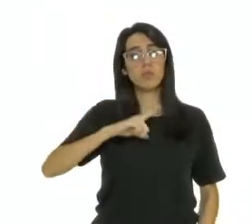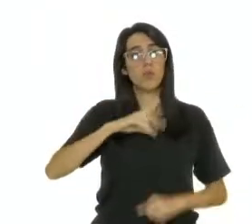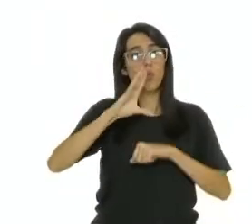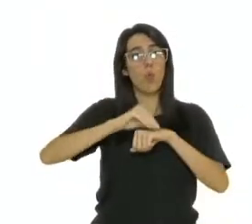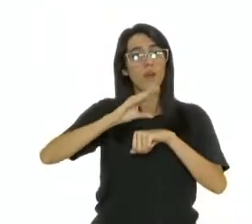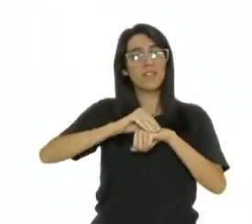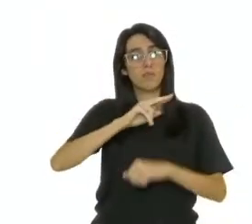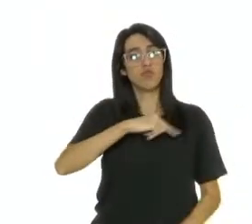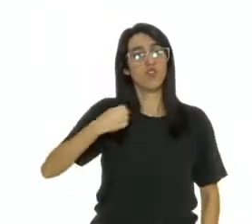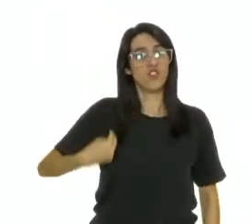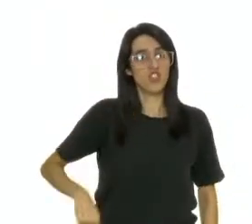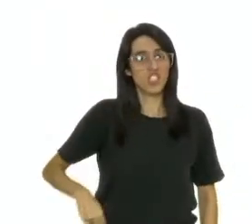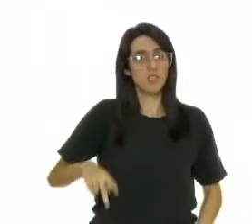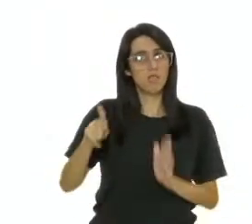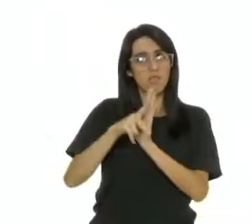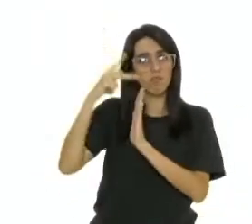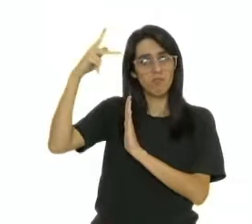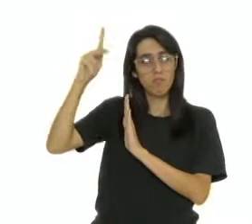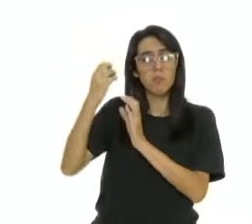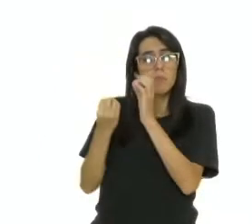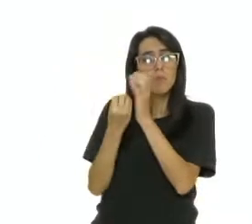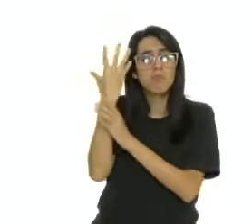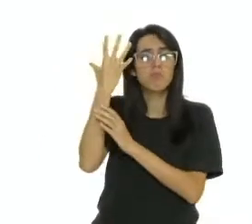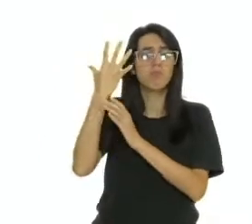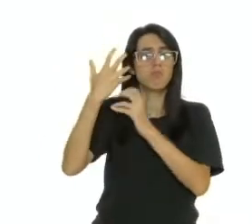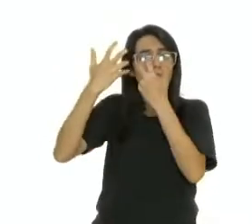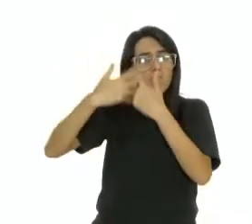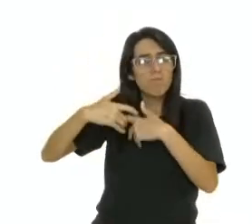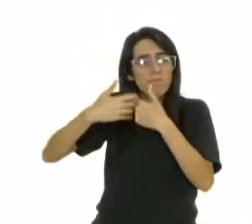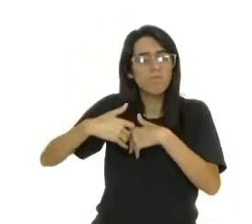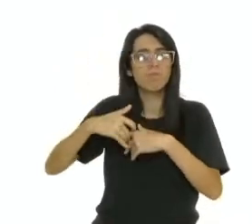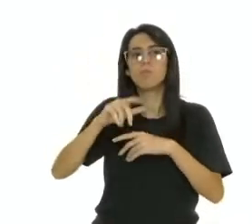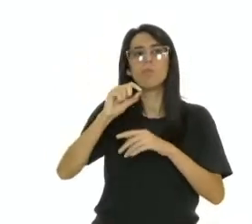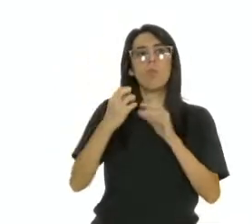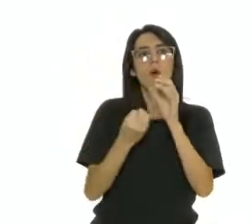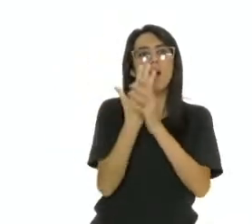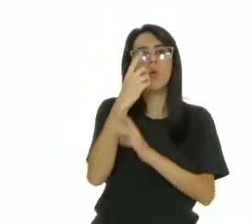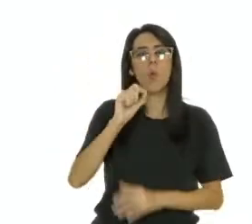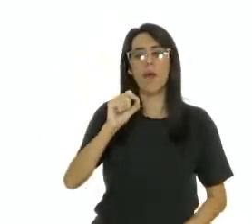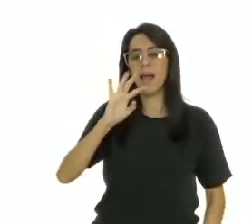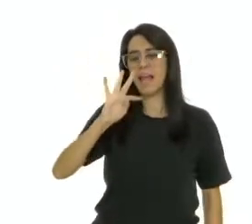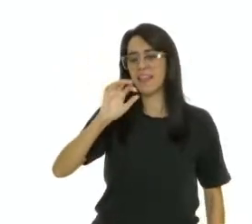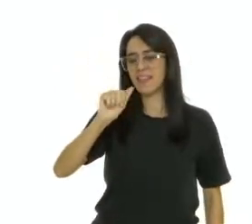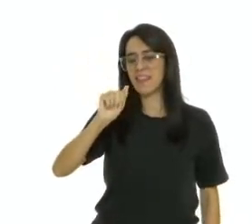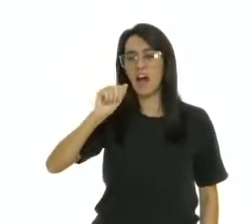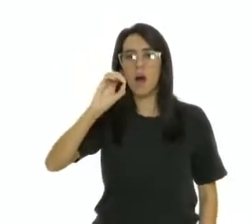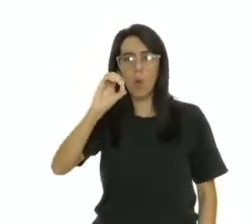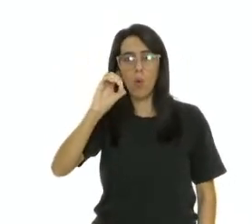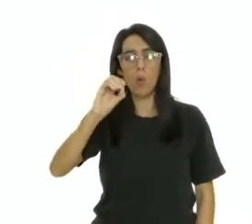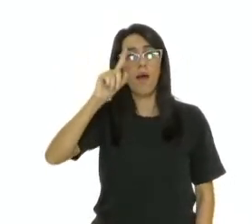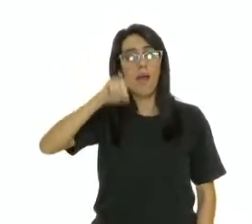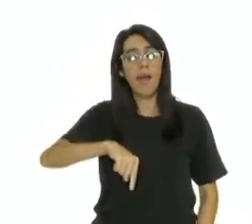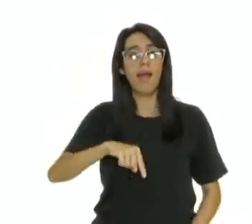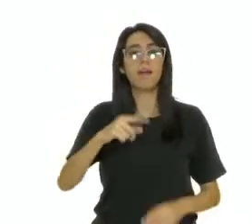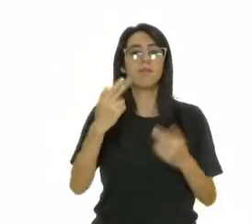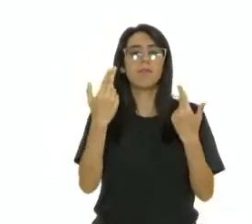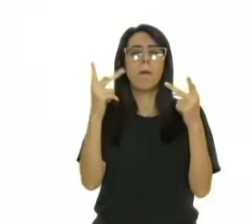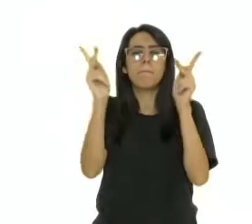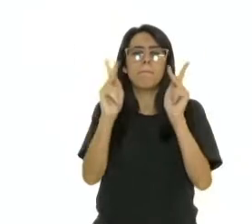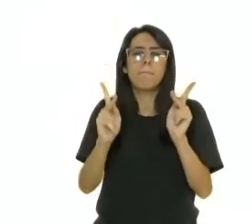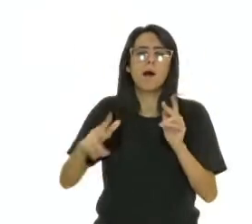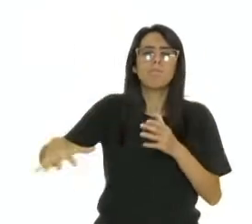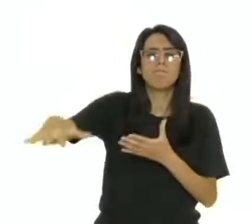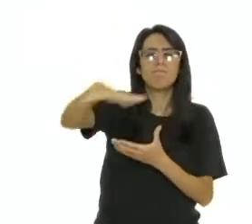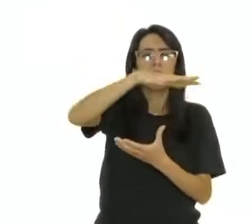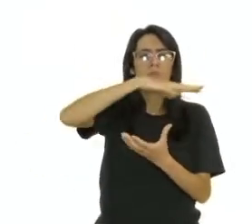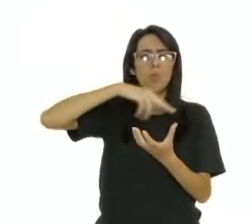e moldou seu próprio pensamento. O Tao é a harmonia predominante no universo, em outras palavras,